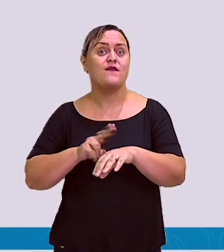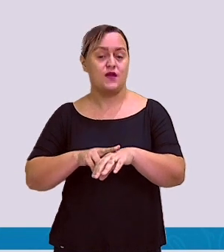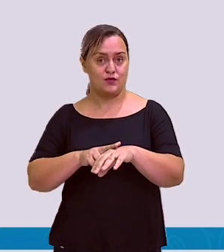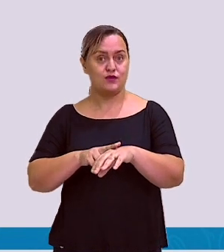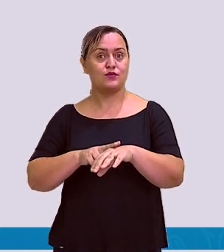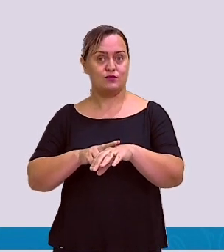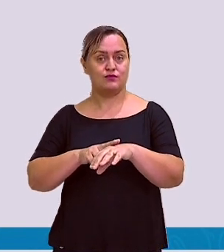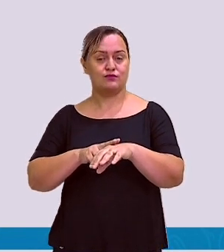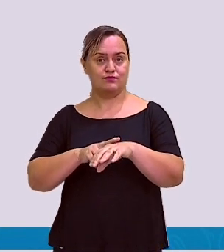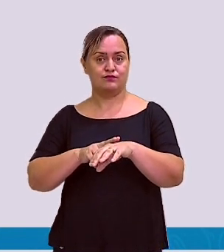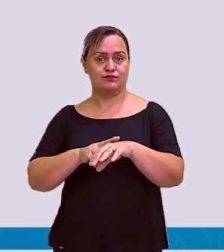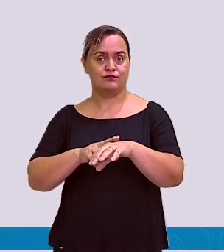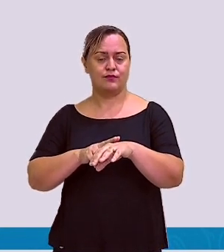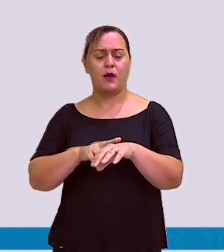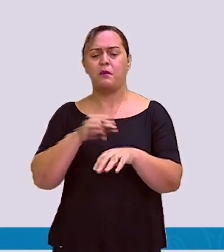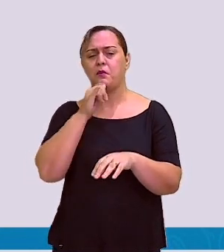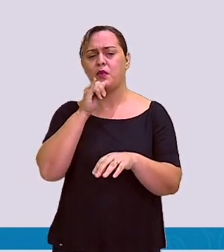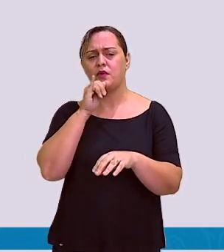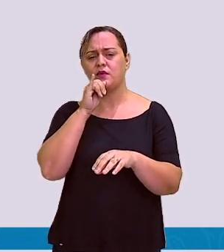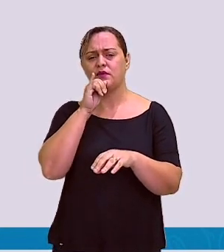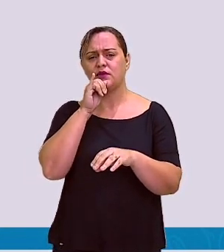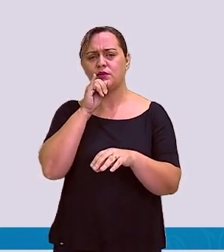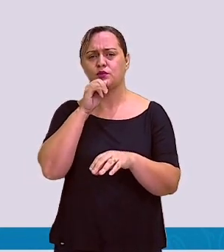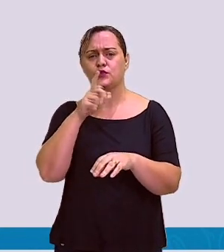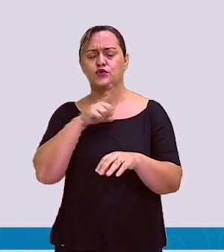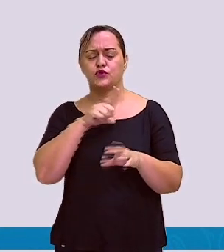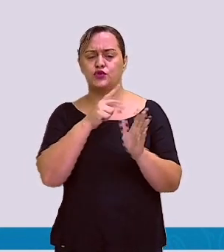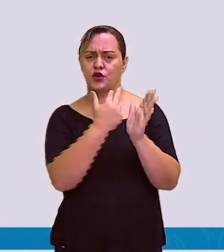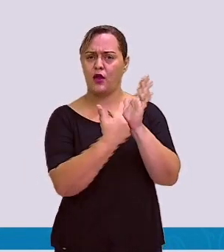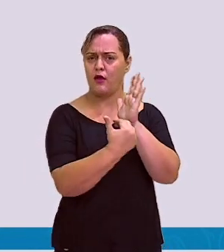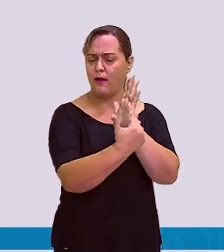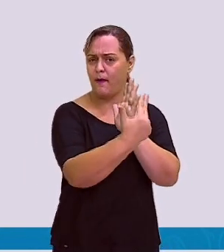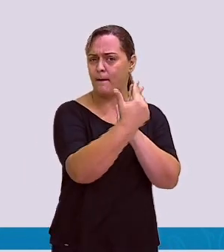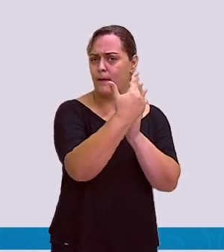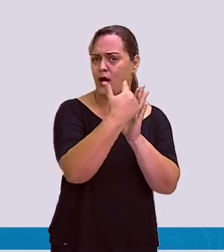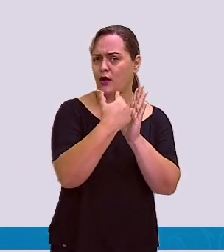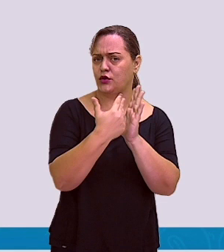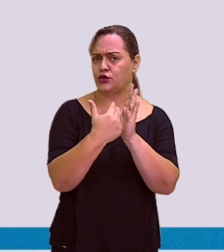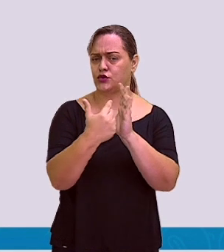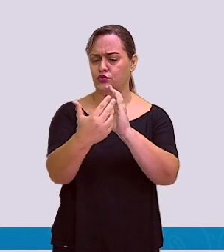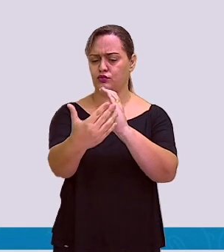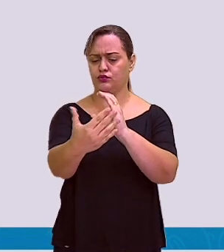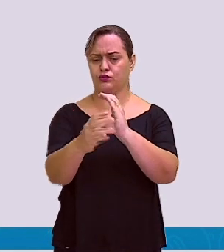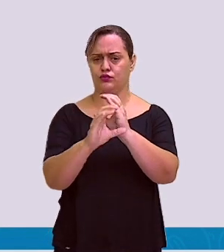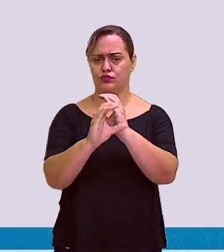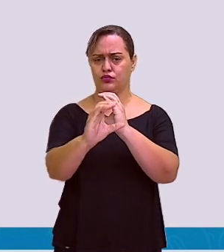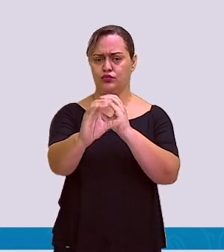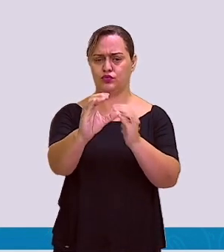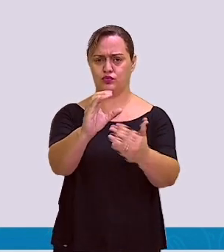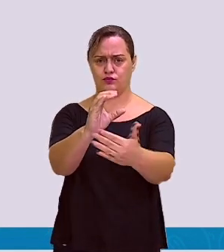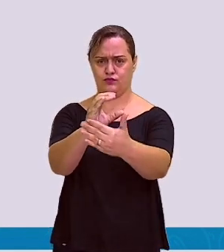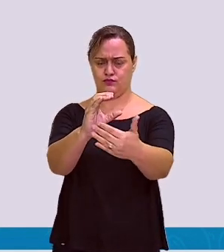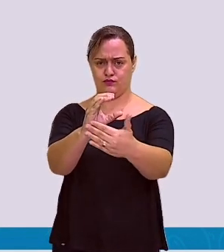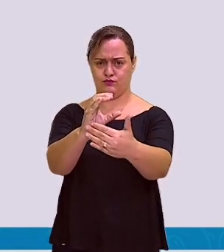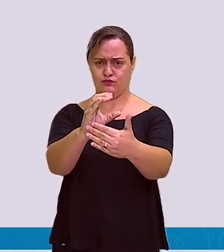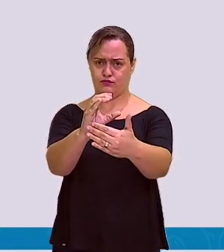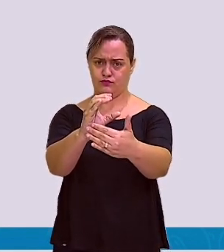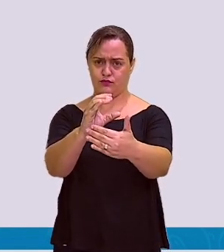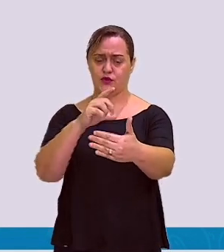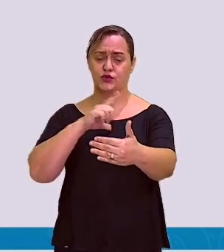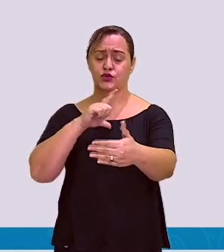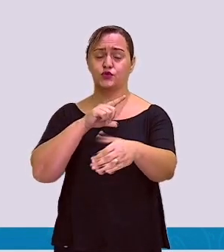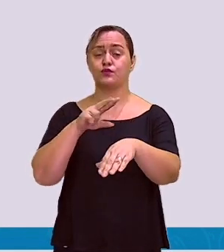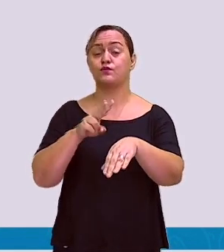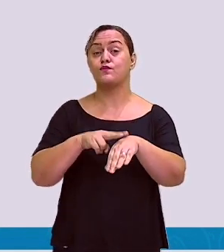de forma invertida. Ou seja, ela tinha aqui na ponta, se você olhar bem na ponta desse